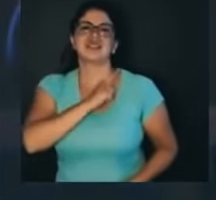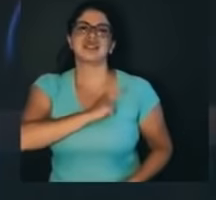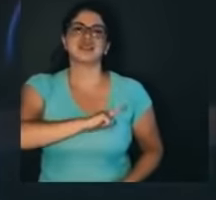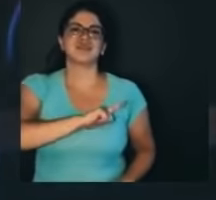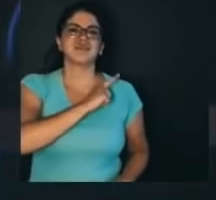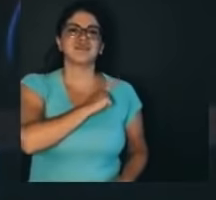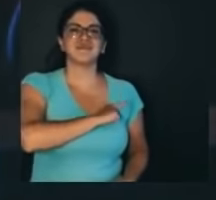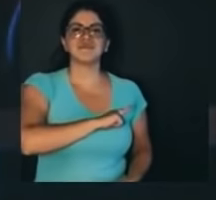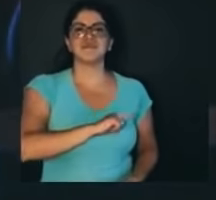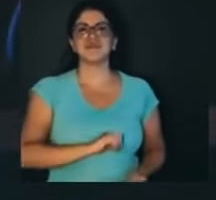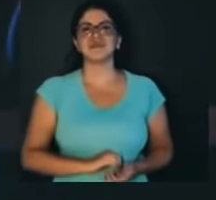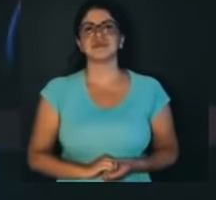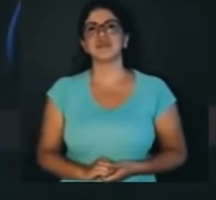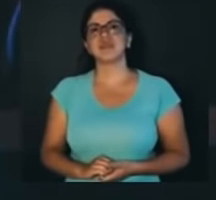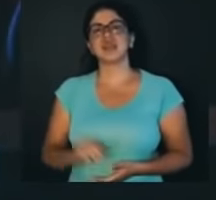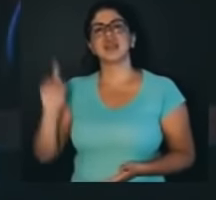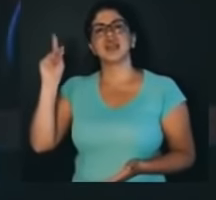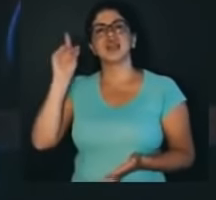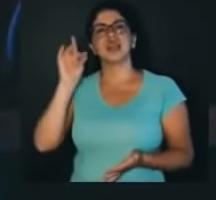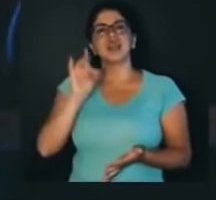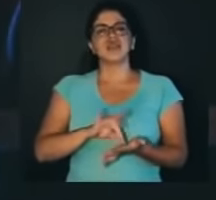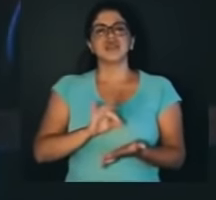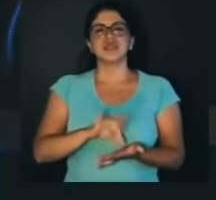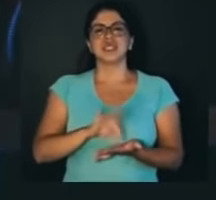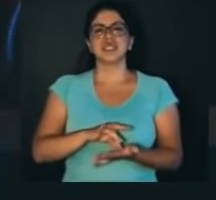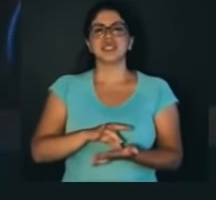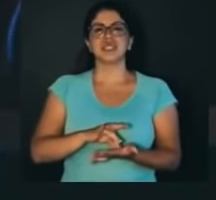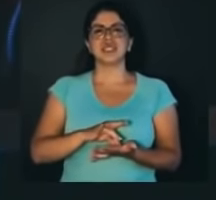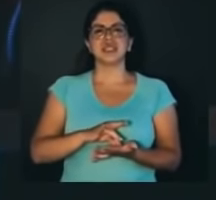verdadeiramente, o teu relacionamento será restaurado.